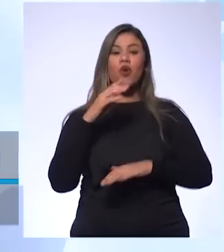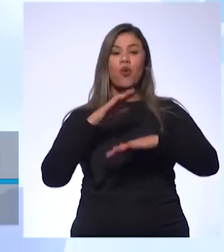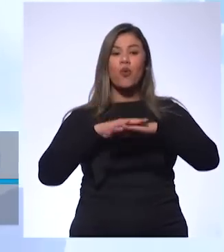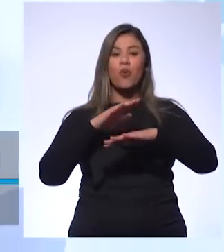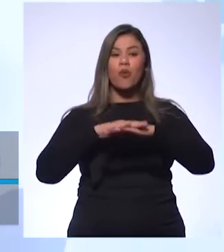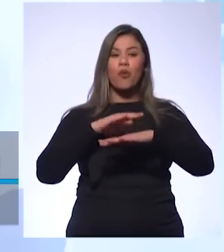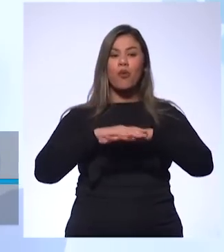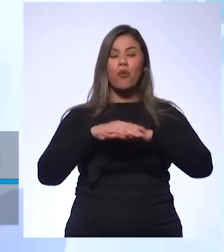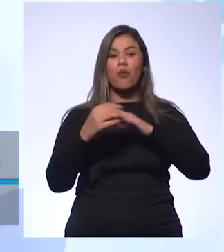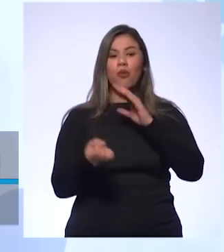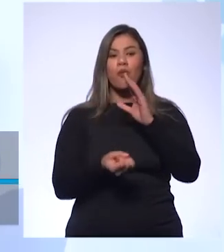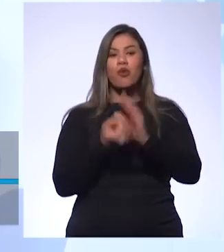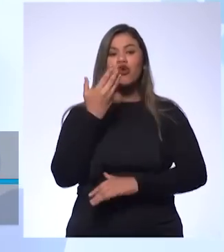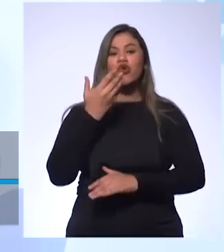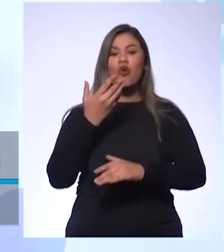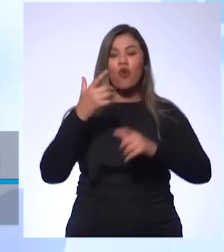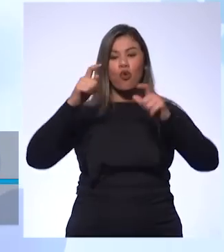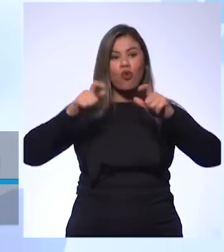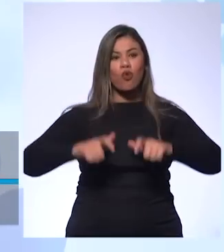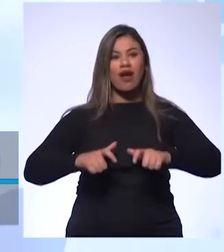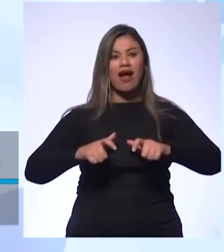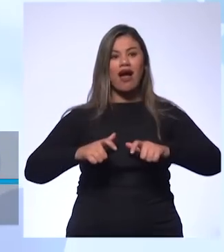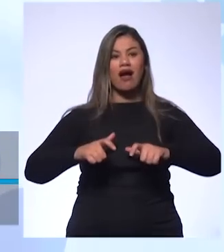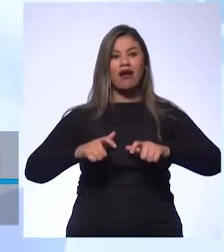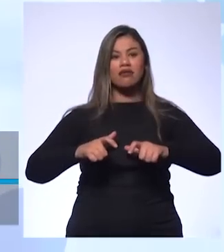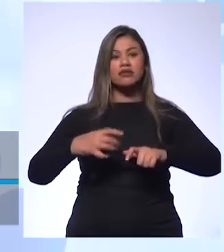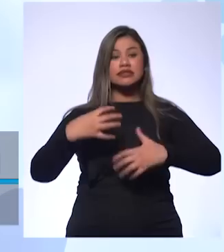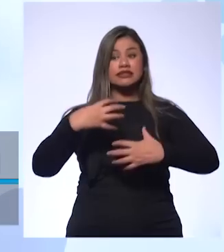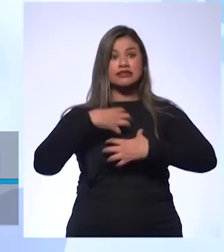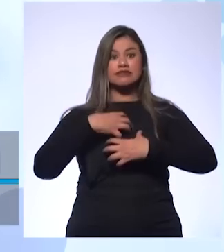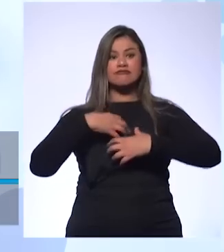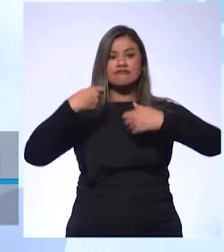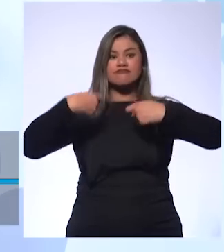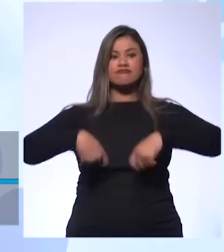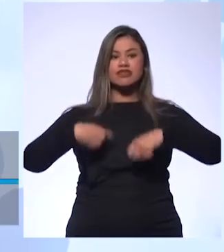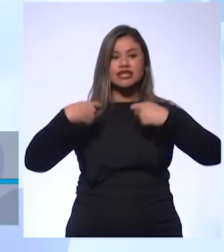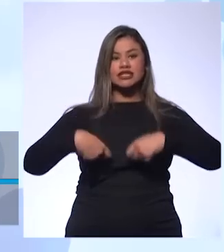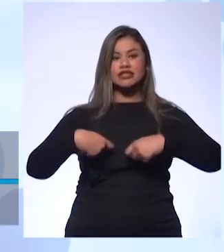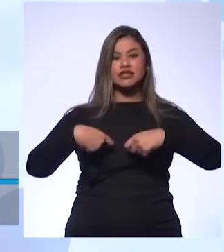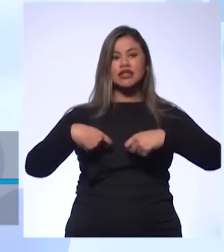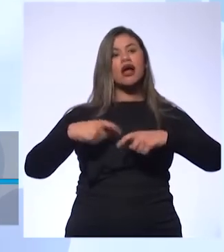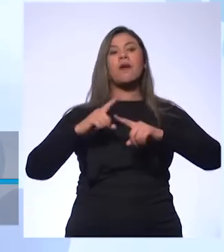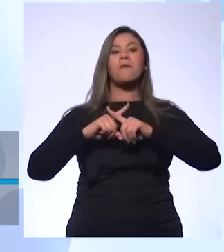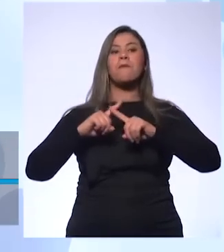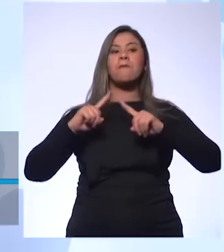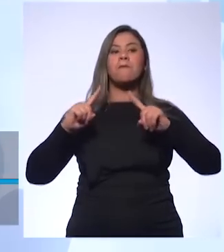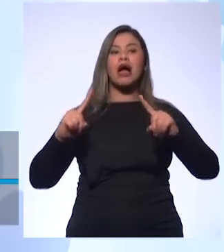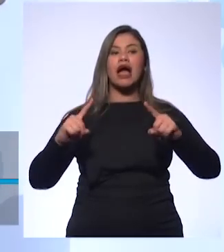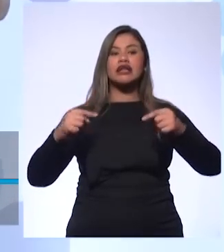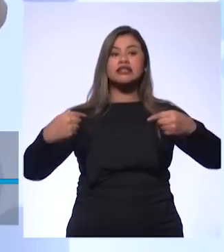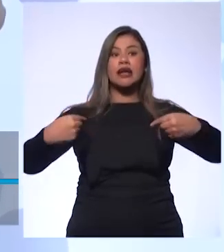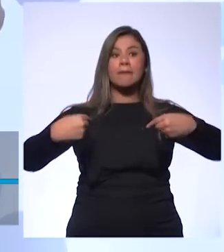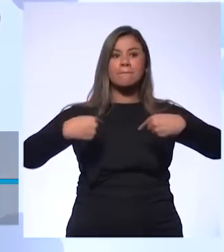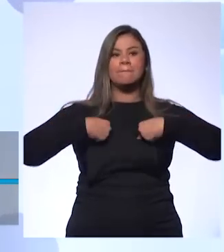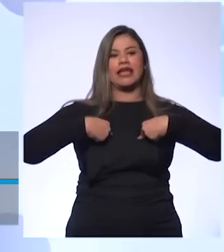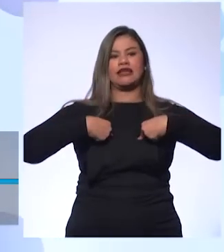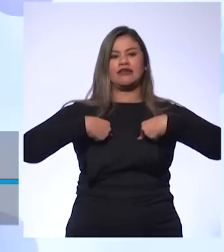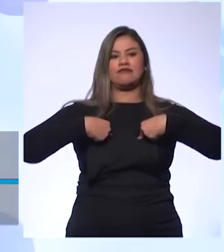à sua necessidade. Só que quem criou o espaço para atender à sua necessidade, criou só para atender a